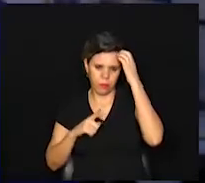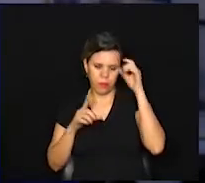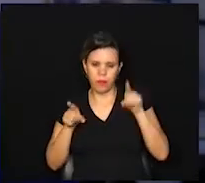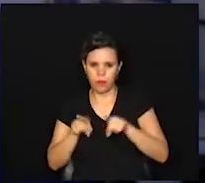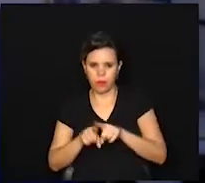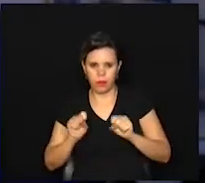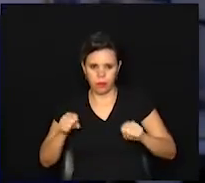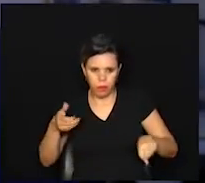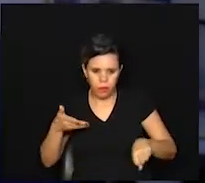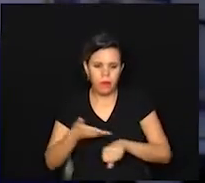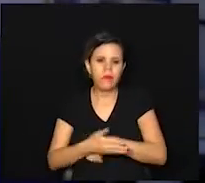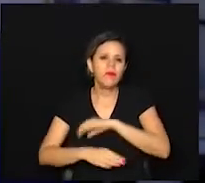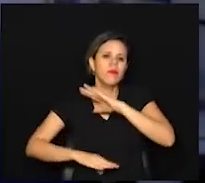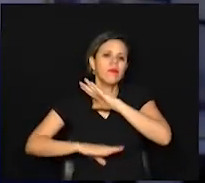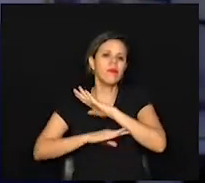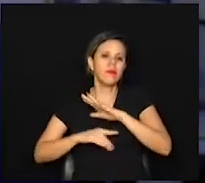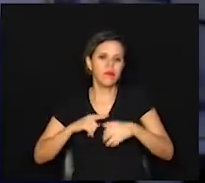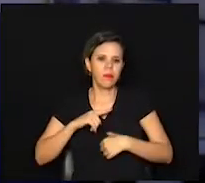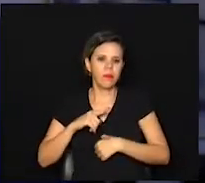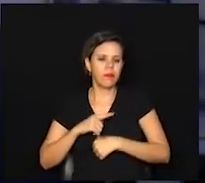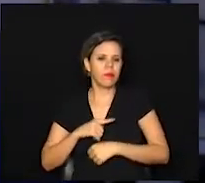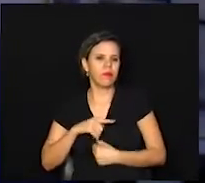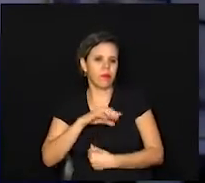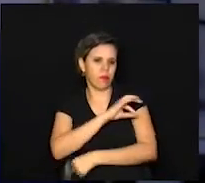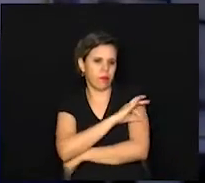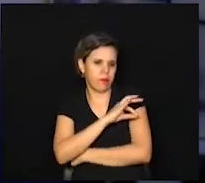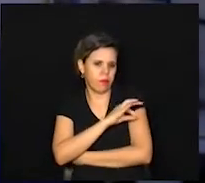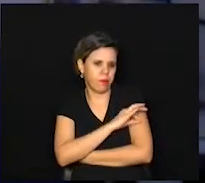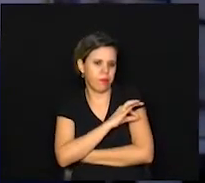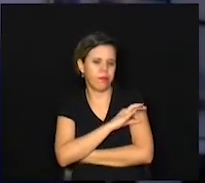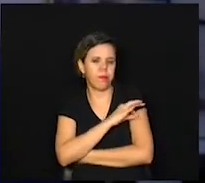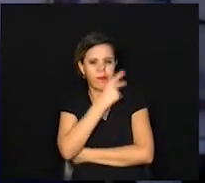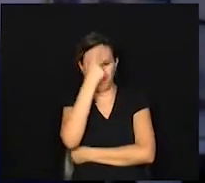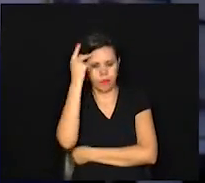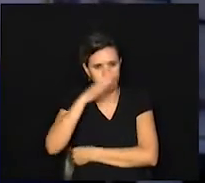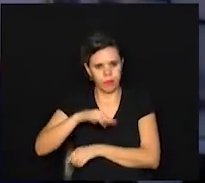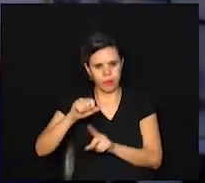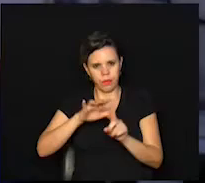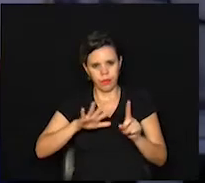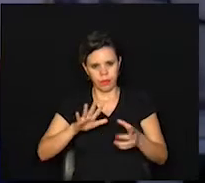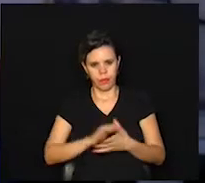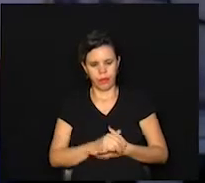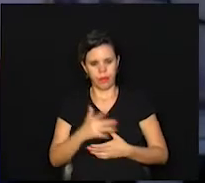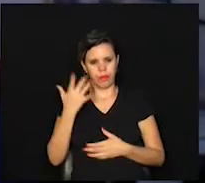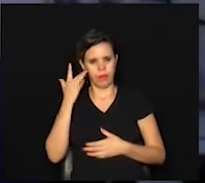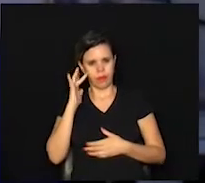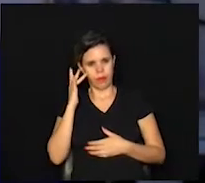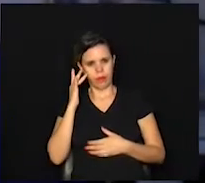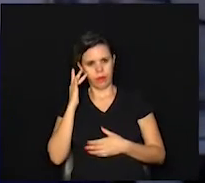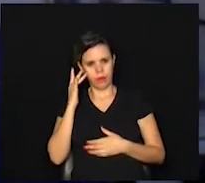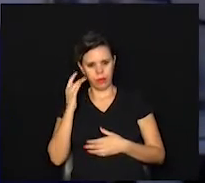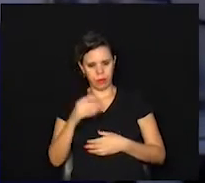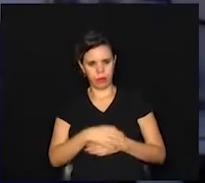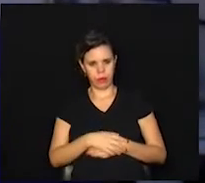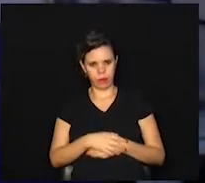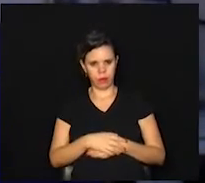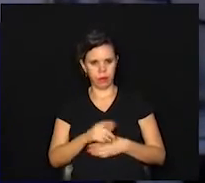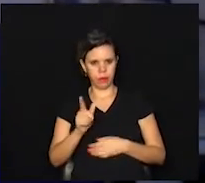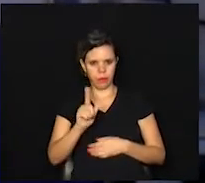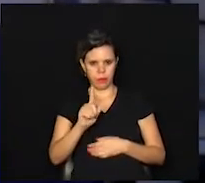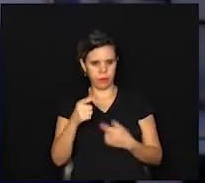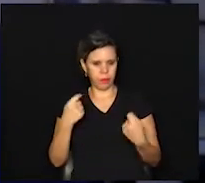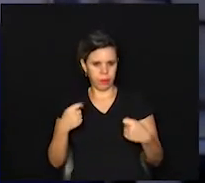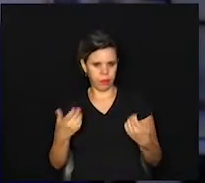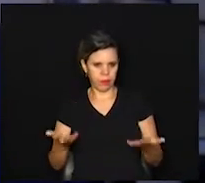a Câmara, tem que envolver o Executivo, tem que envolver a sociedade civil, né? E eu acho que a partir daí, é claro que não precisa